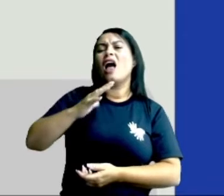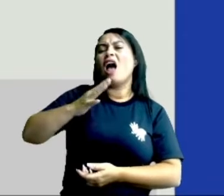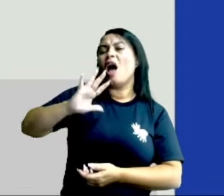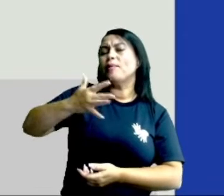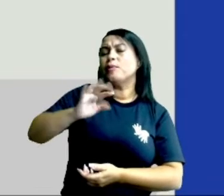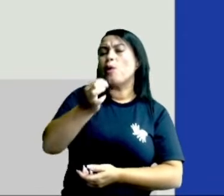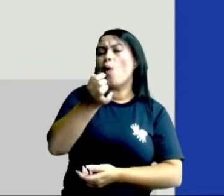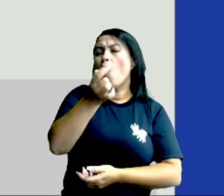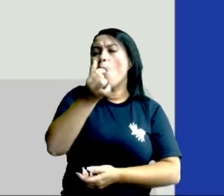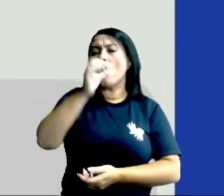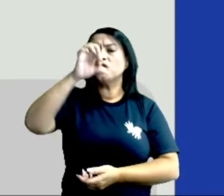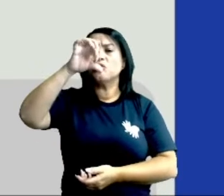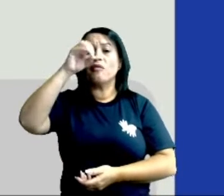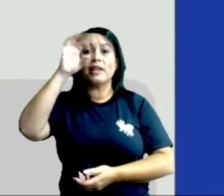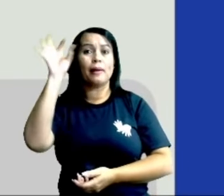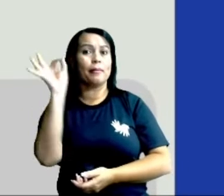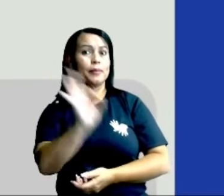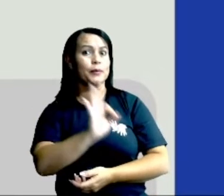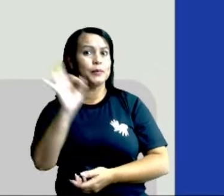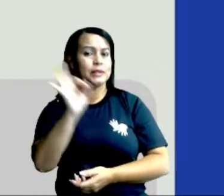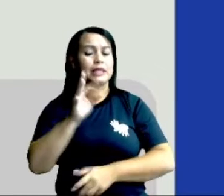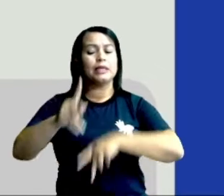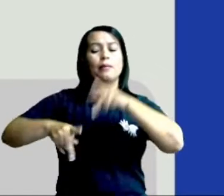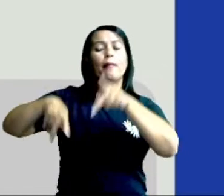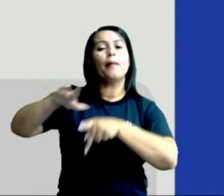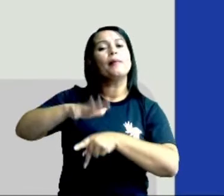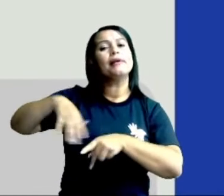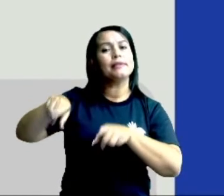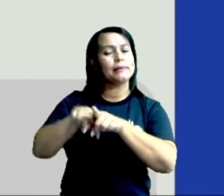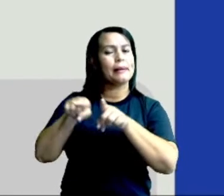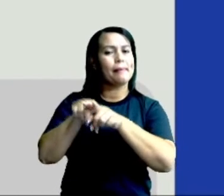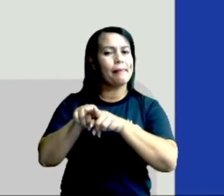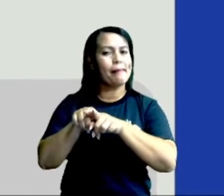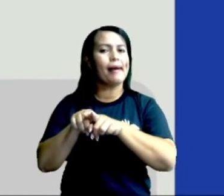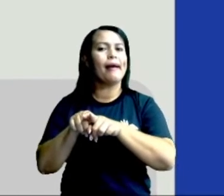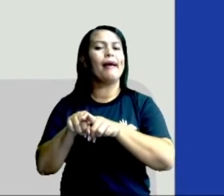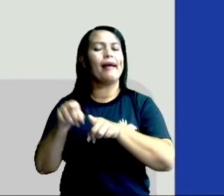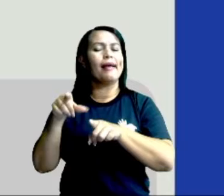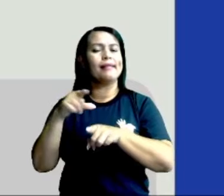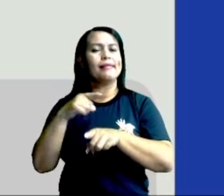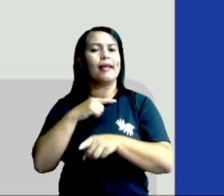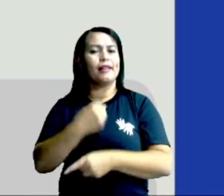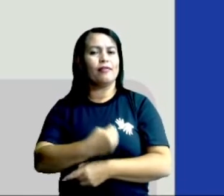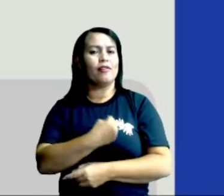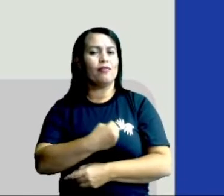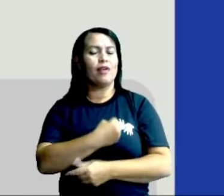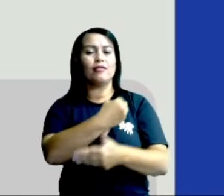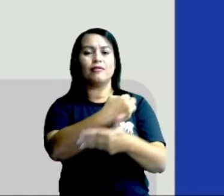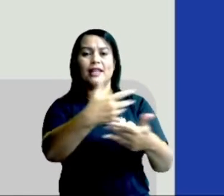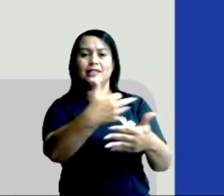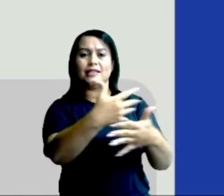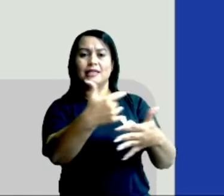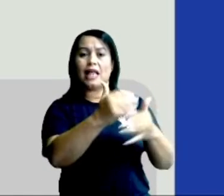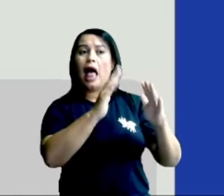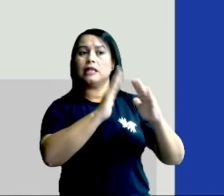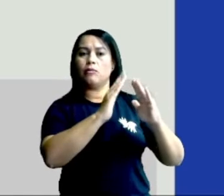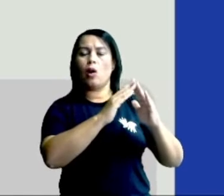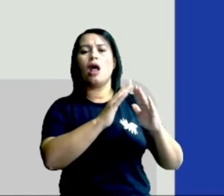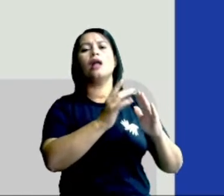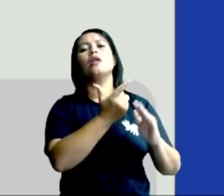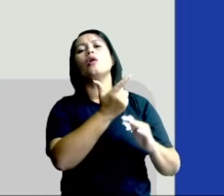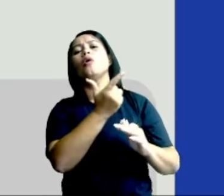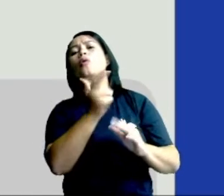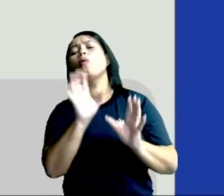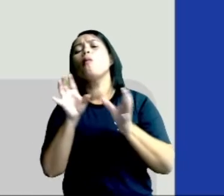quase 90%, né, da população também do centro-oeste vivendo nas cidades, certo? E o